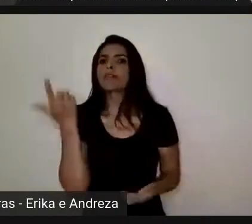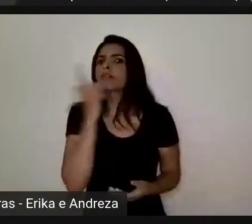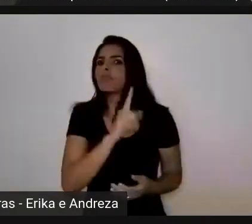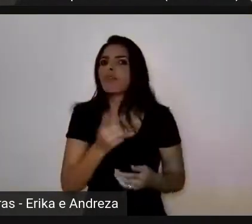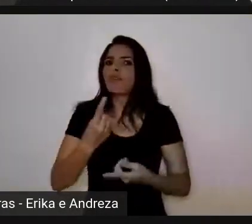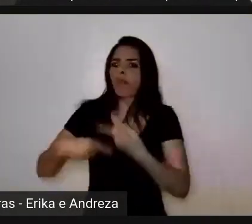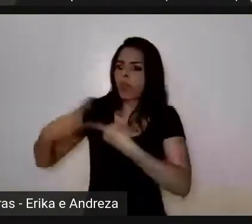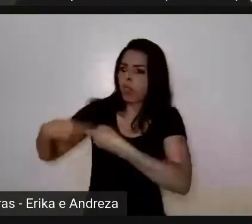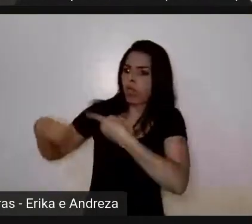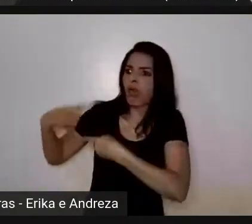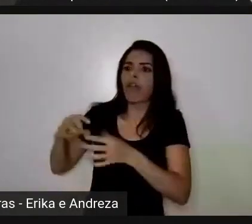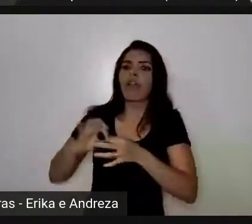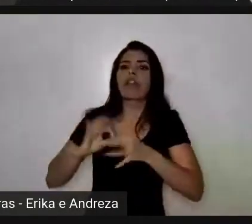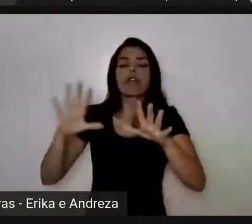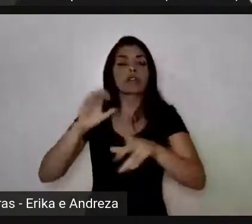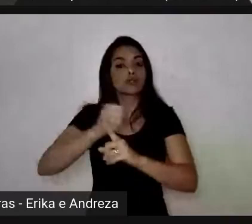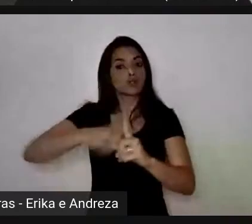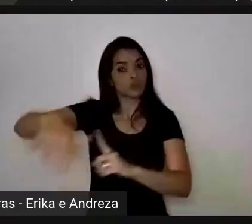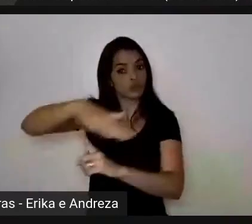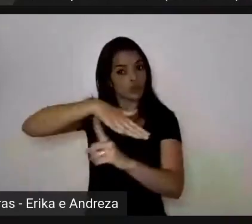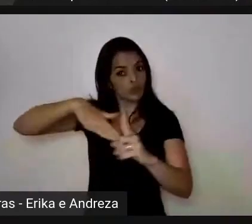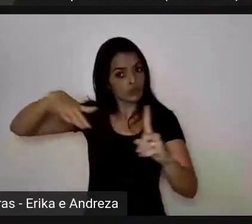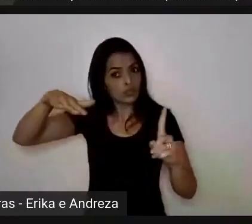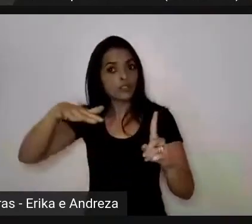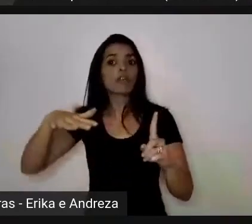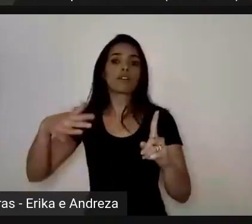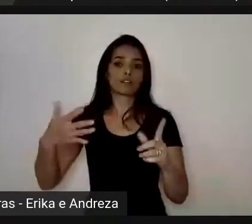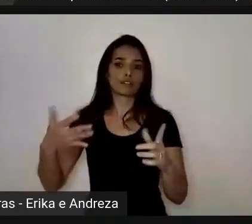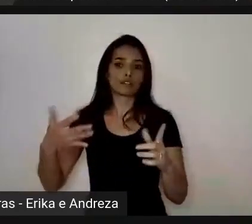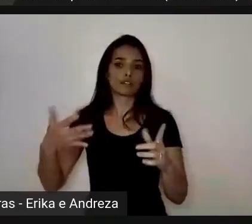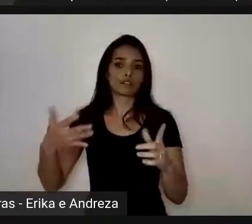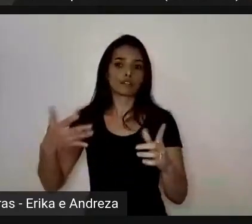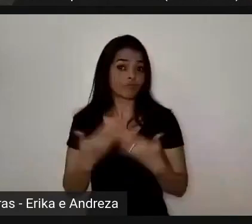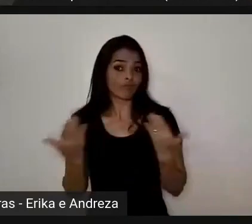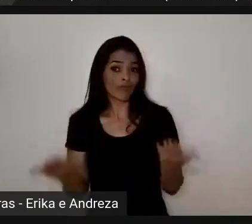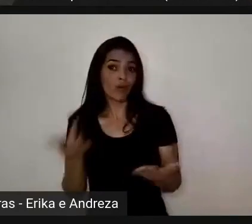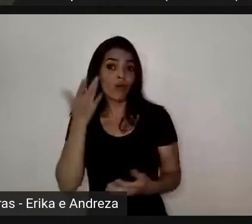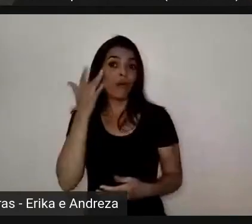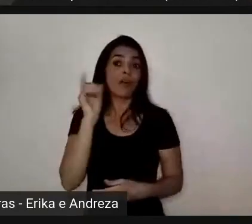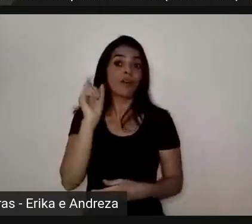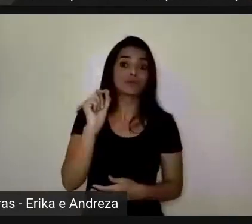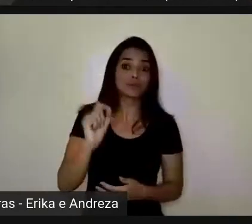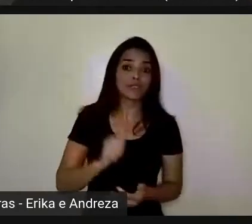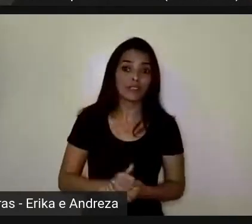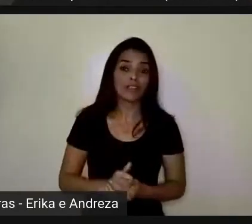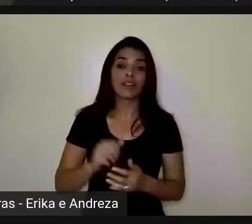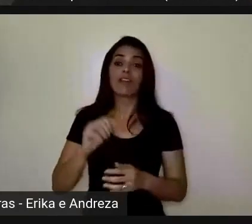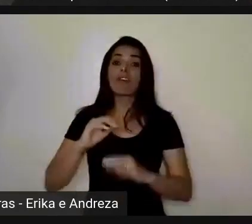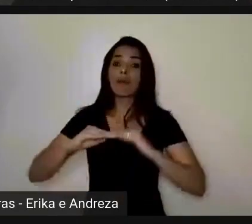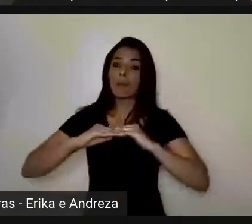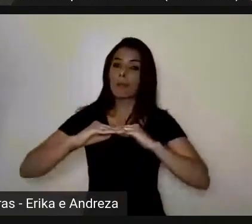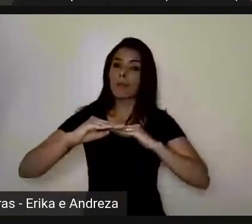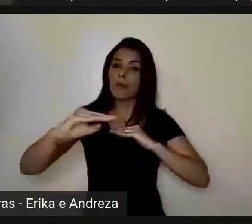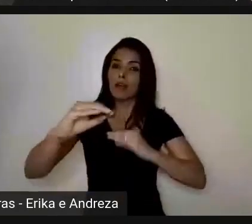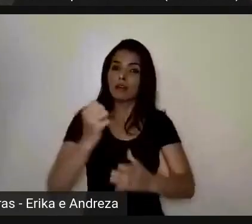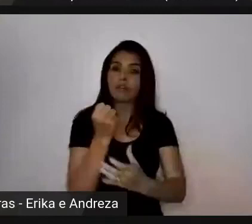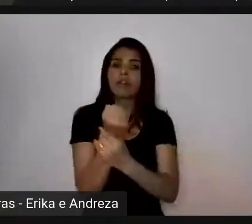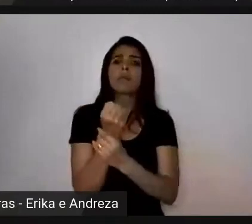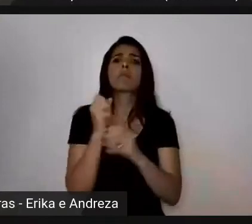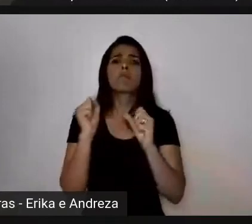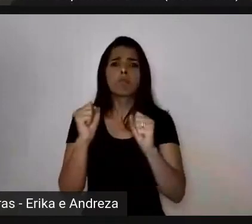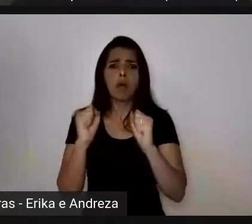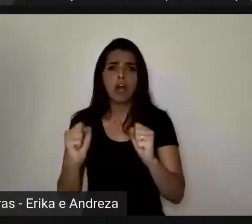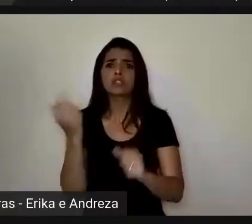sociedade ali prevalecer. Então, acho que a estabilidade ela pode e deve, sim, ser discutida sem